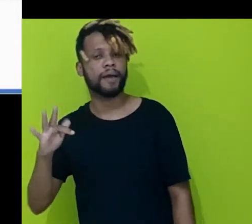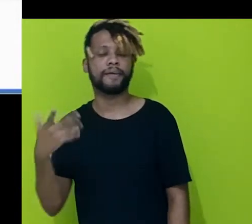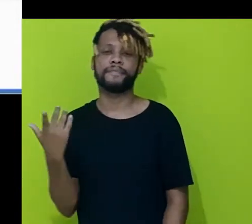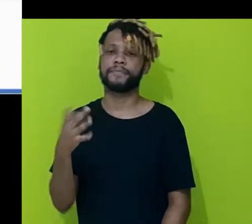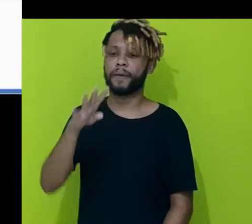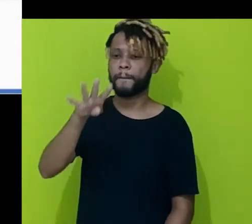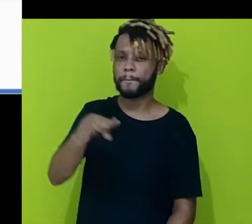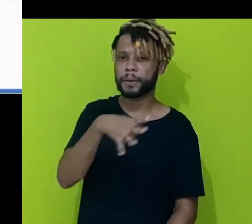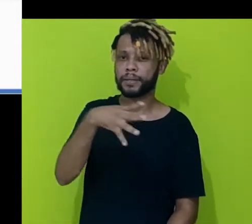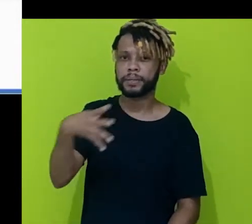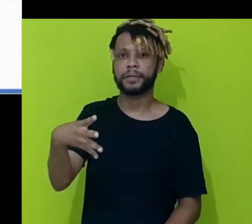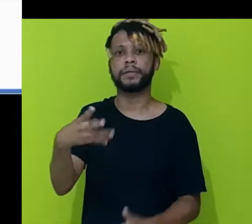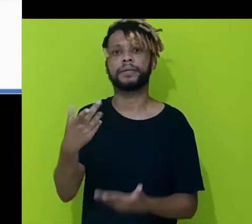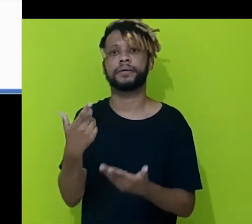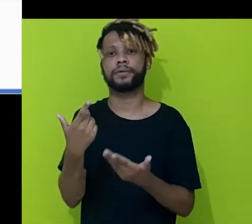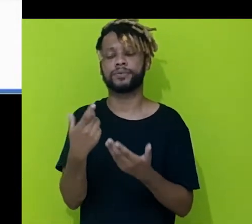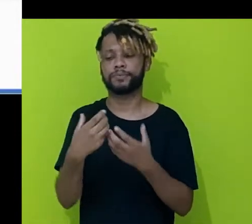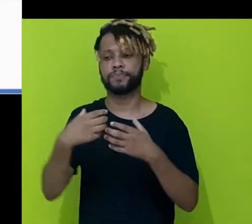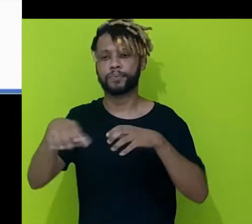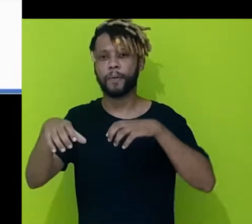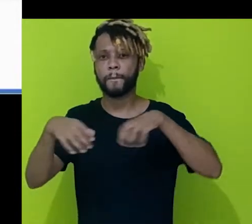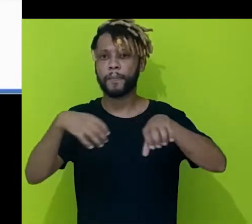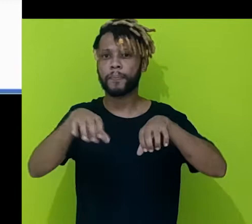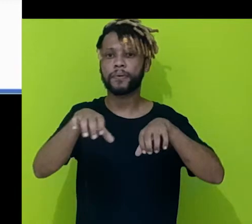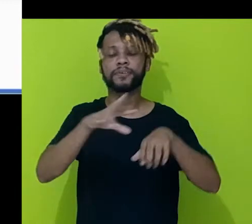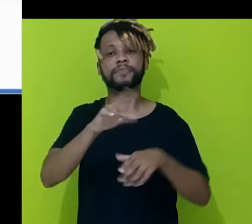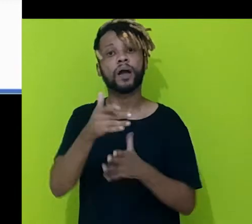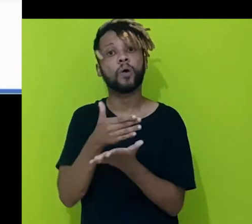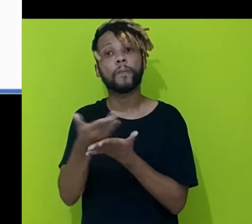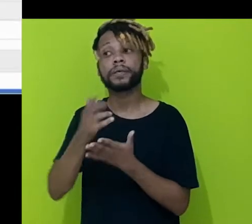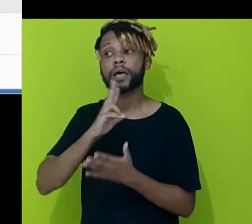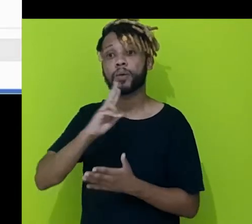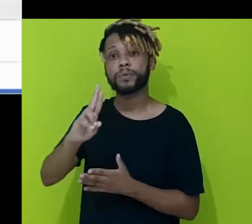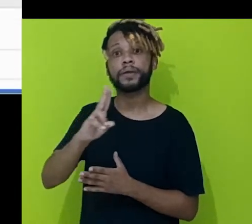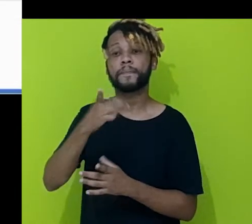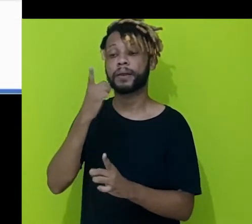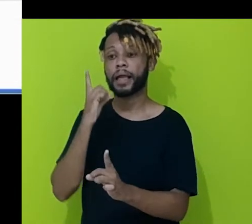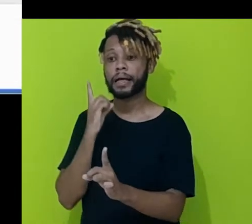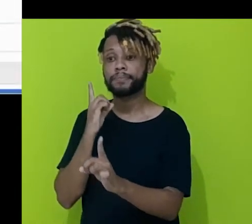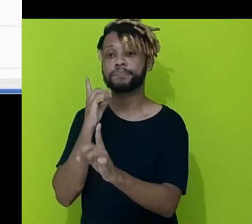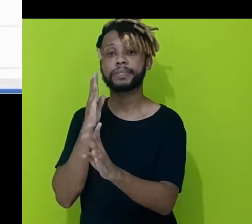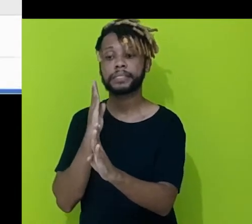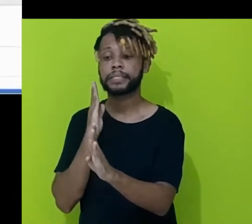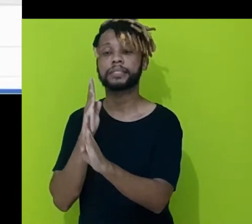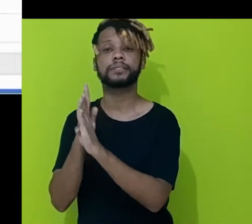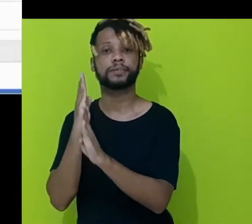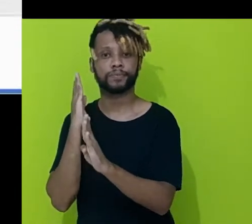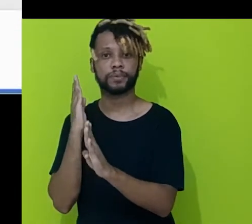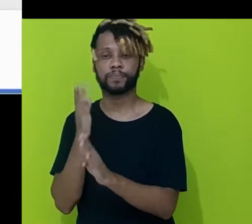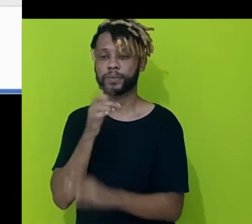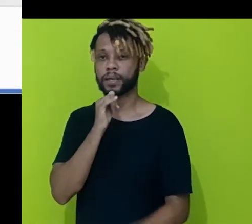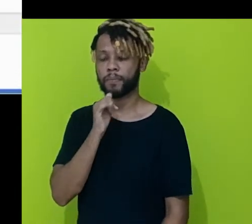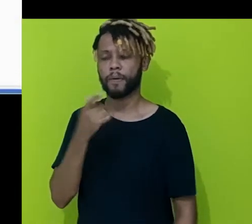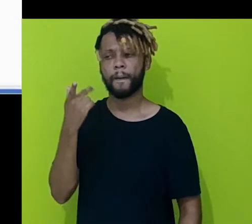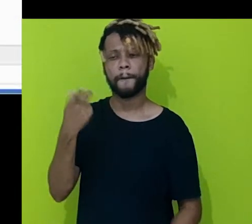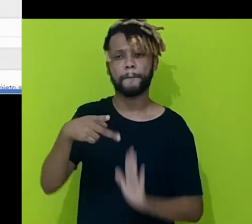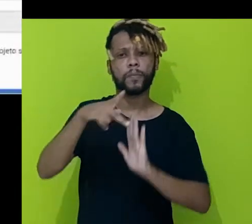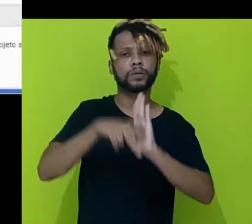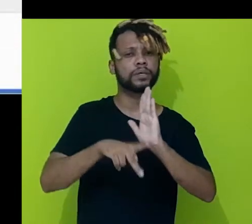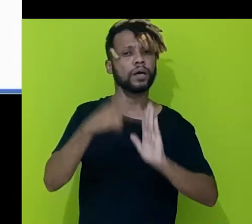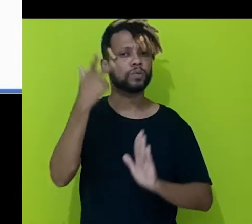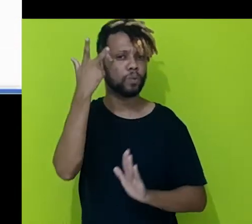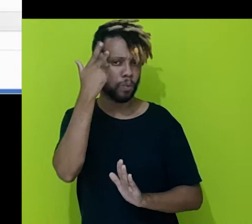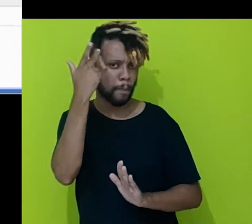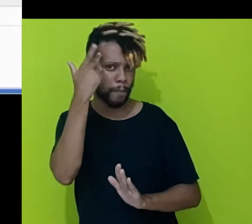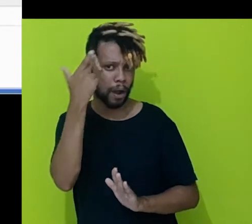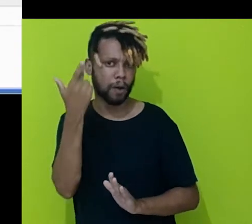Então a gente vai começar respondendo pela identificação mesmo. A gente selecionou aqui como projeto normal, aí essa parte aqui a